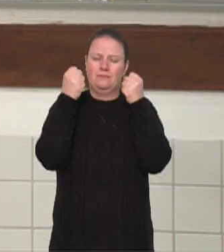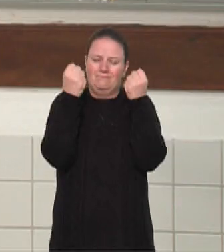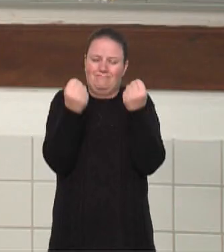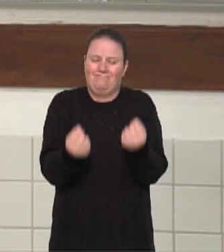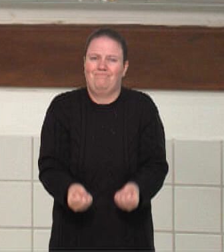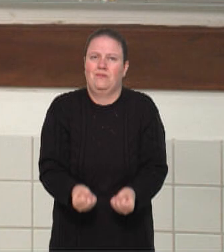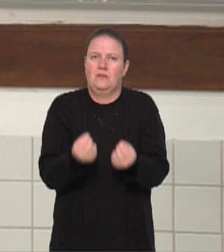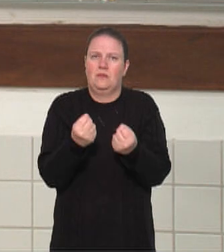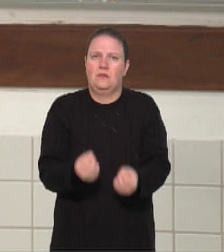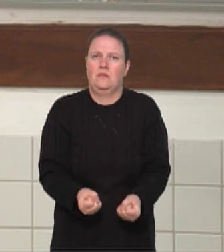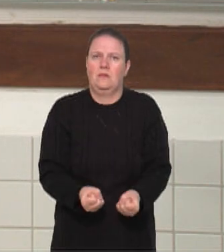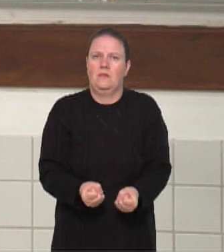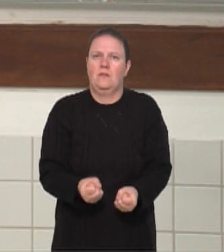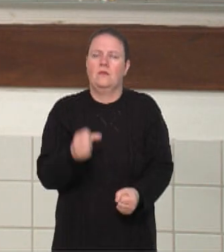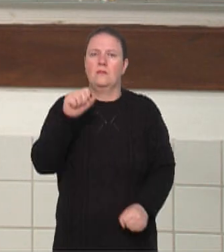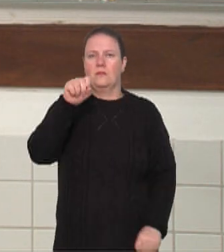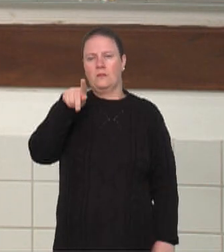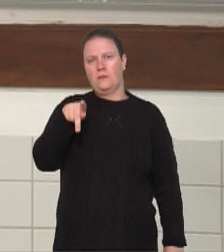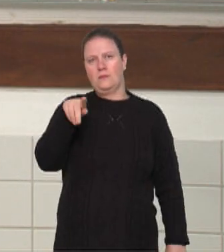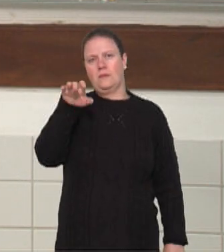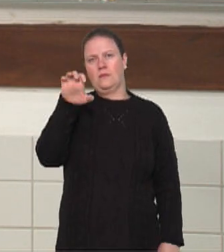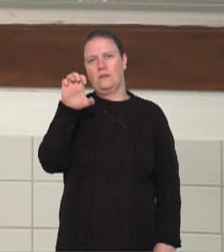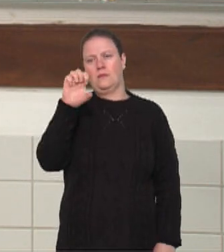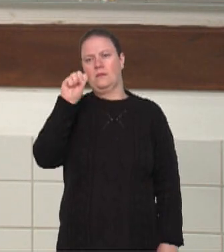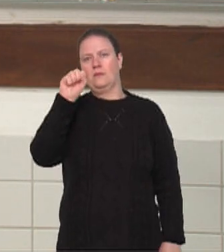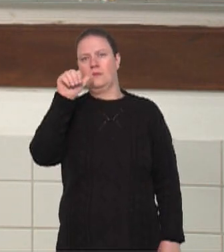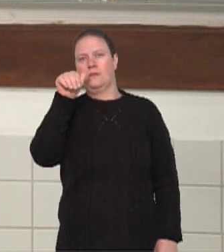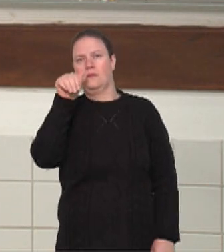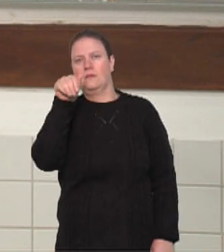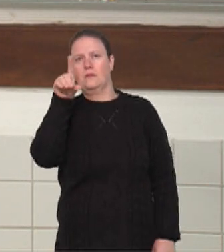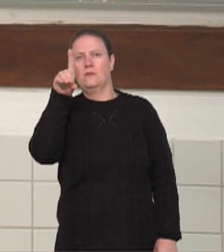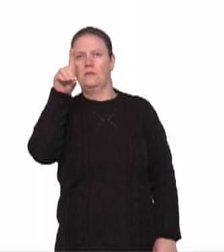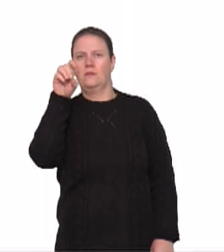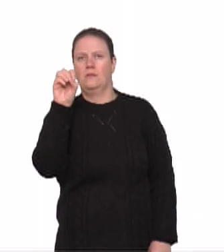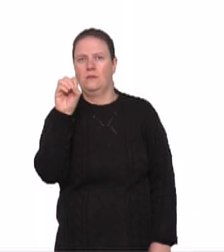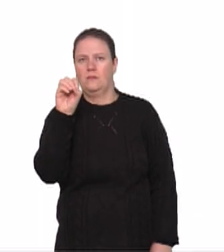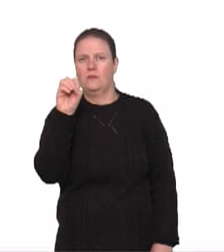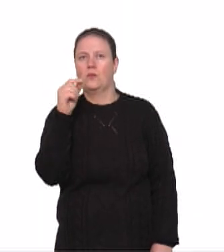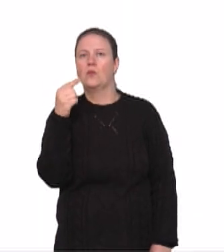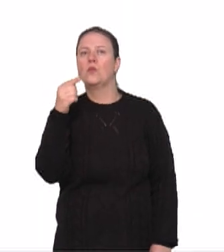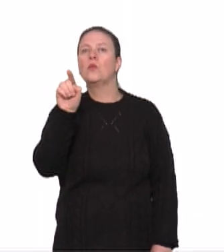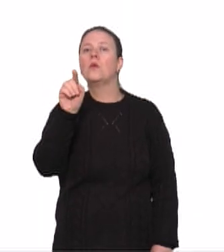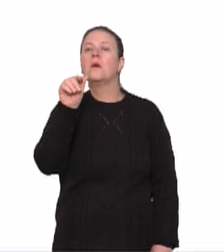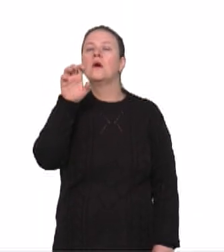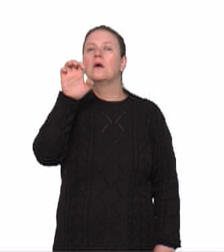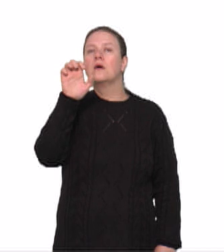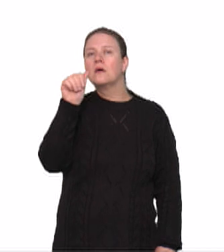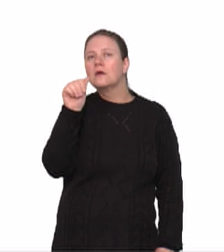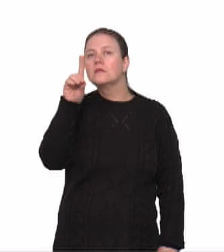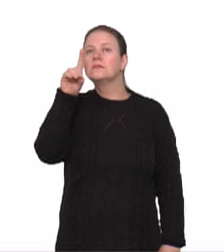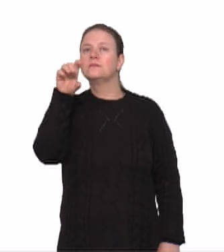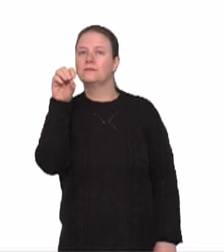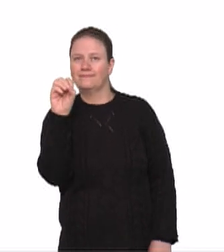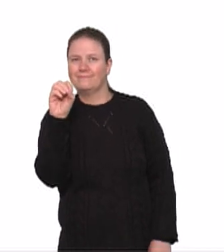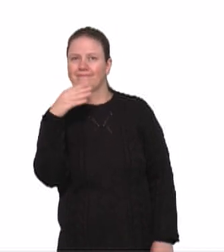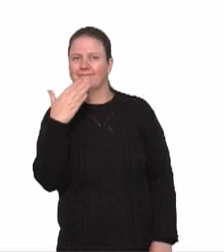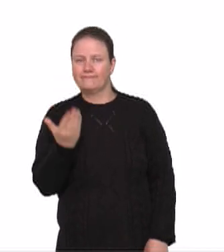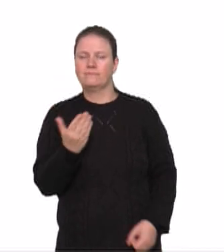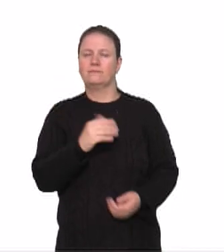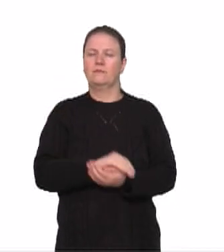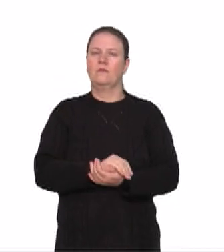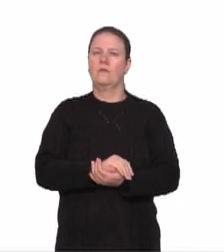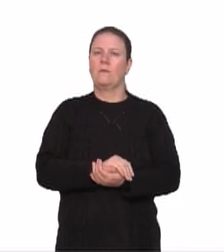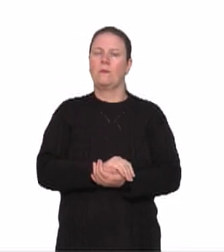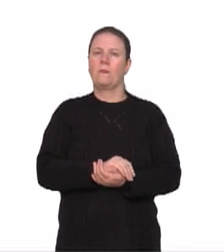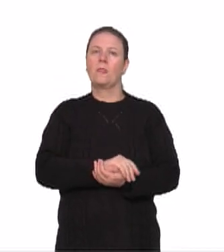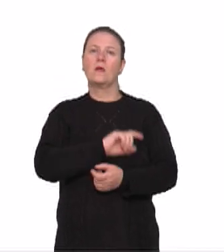ado, que aí ele vai fazer uma rima agora com o próximo verso, observem lá a última palavra do próximo verso, que ele diz, no leste a